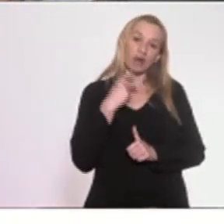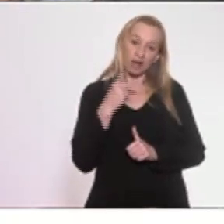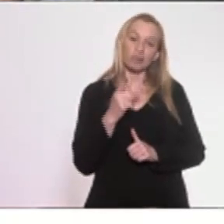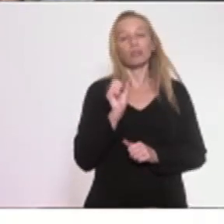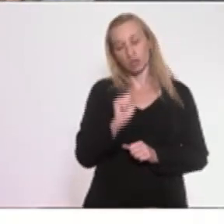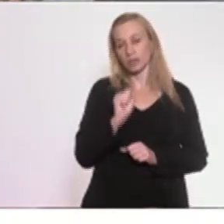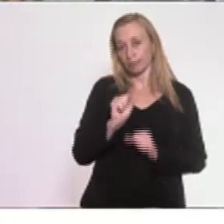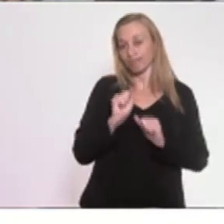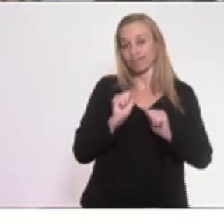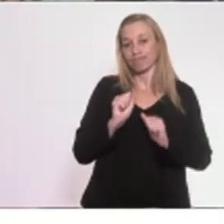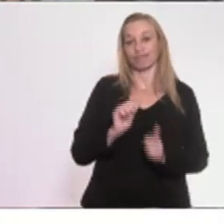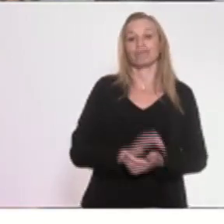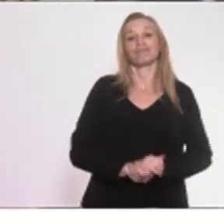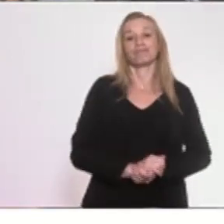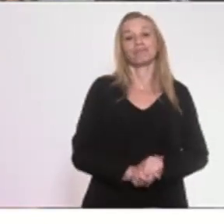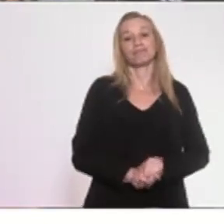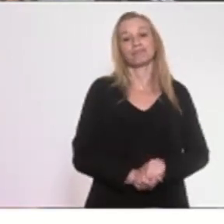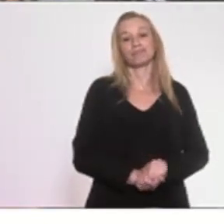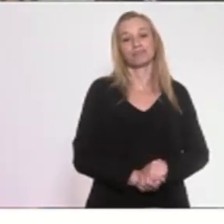ser.